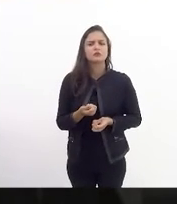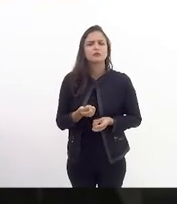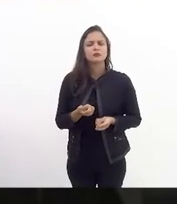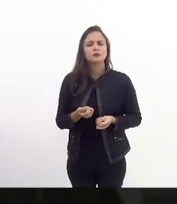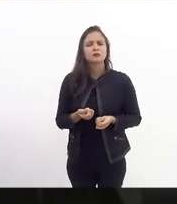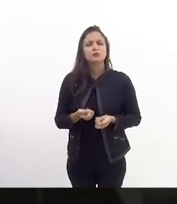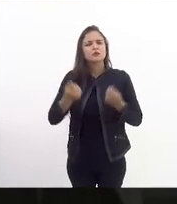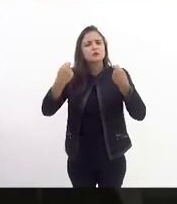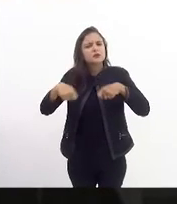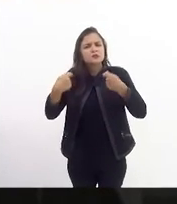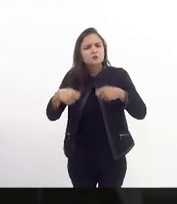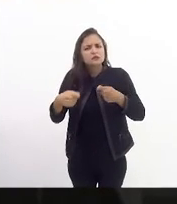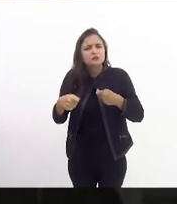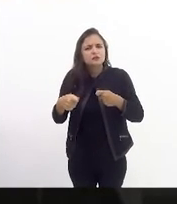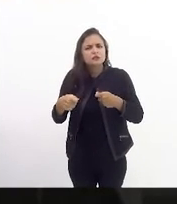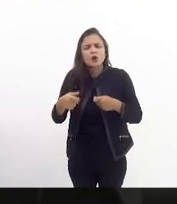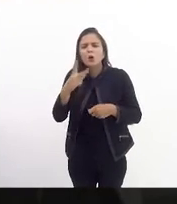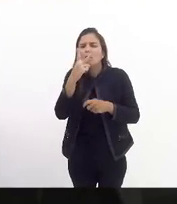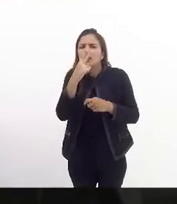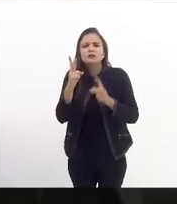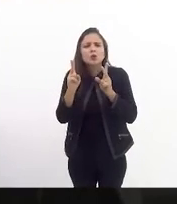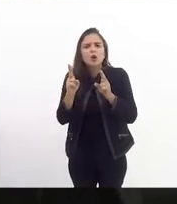ser uma bandeira